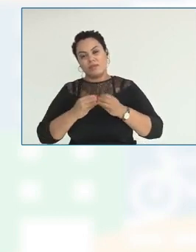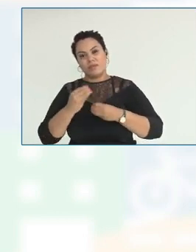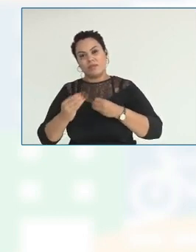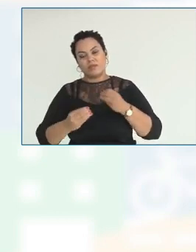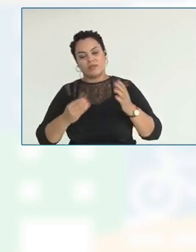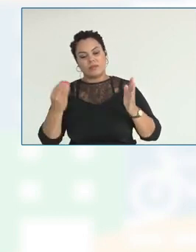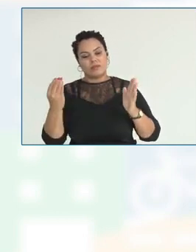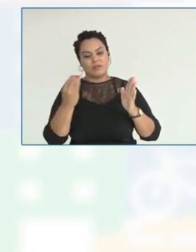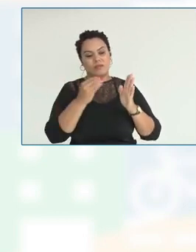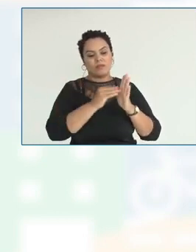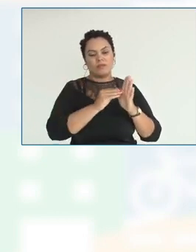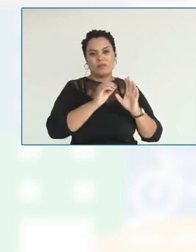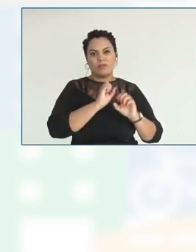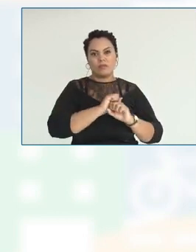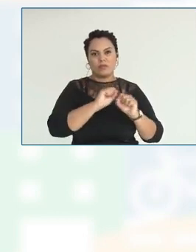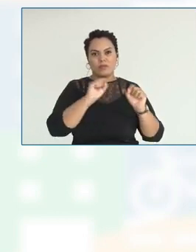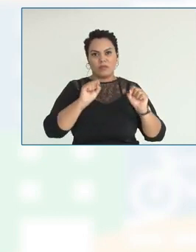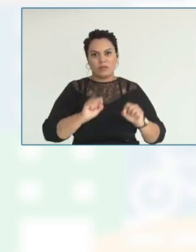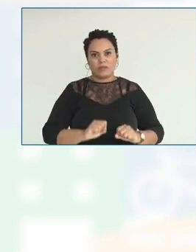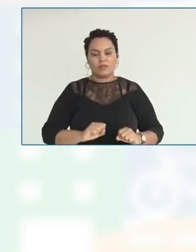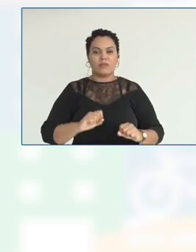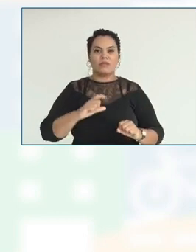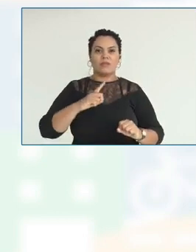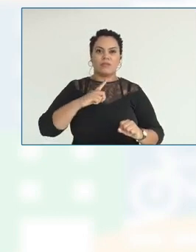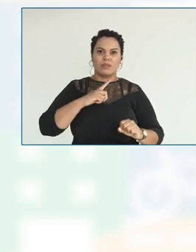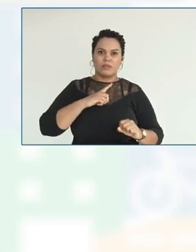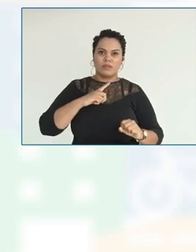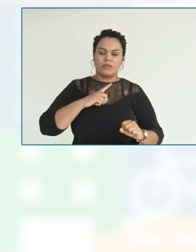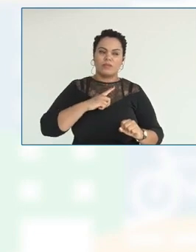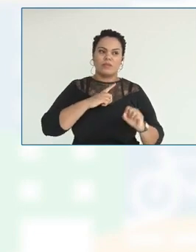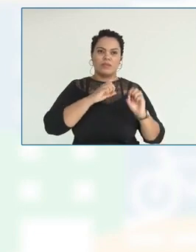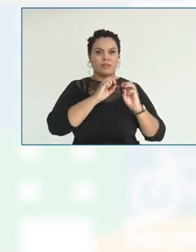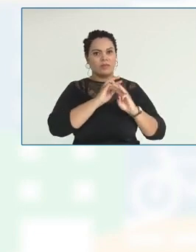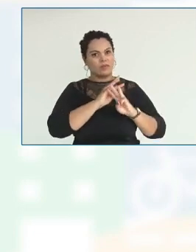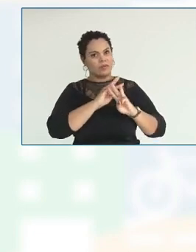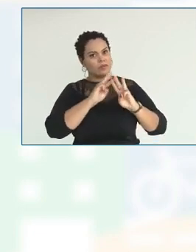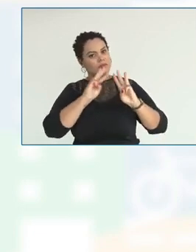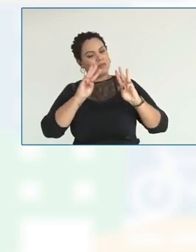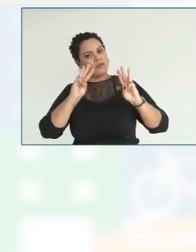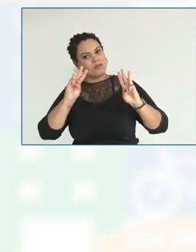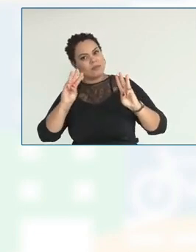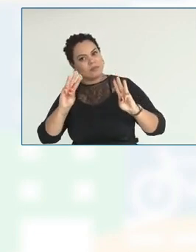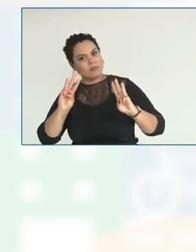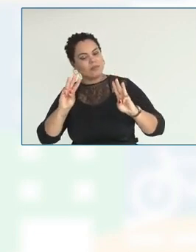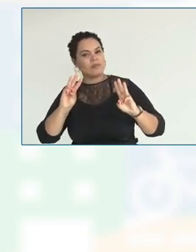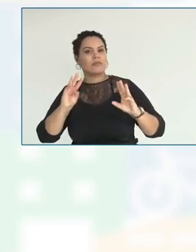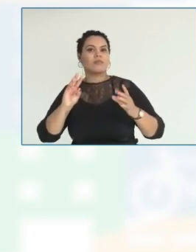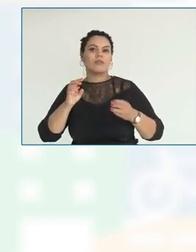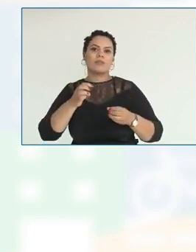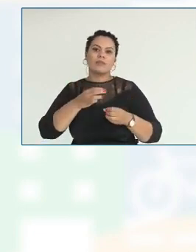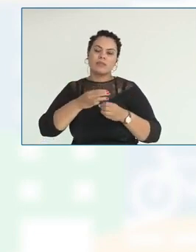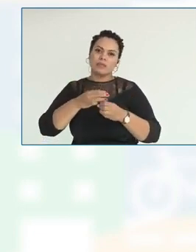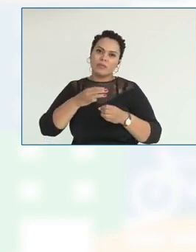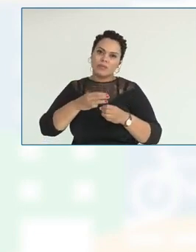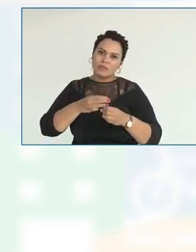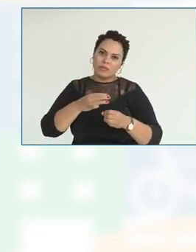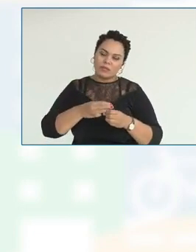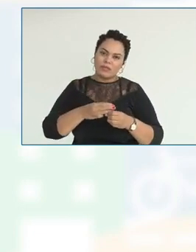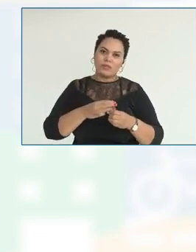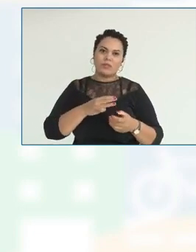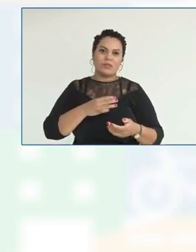esses manuais estão disponíveis no endereço eletrônico do Programa Municipal de Prevenção e Controle de Intoxicações, e qualquer colega